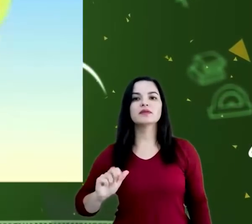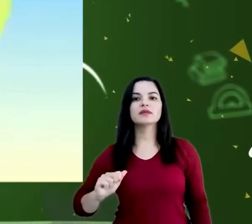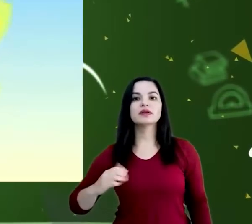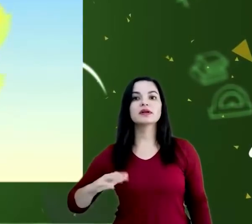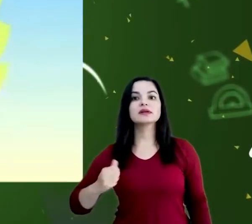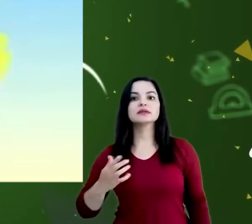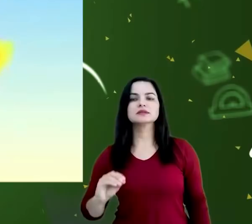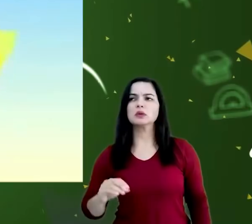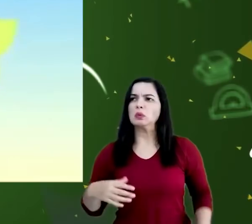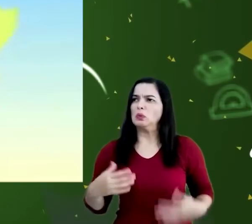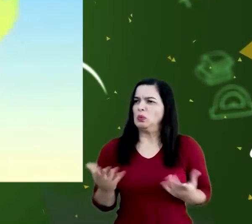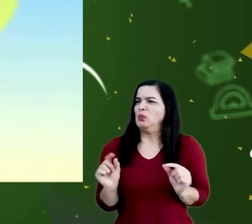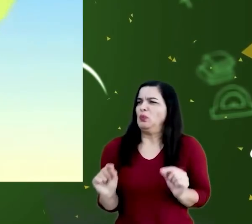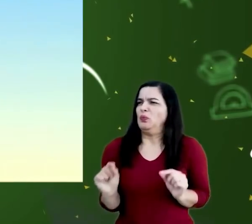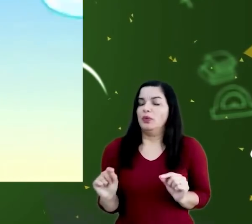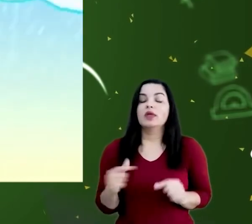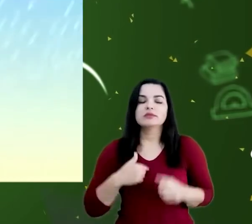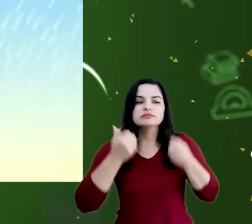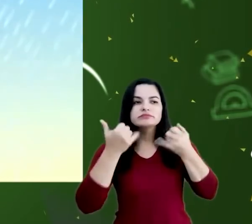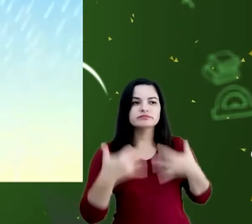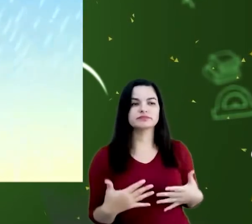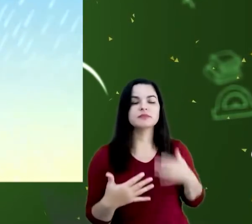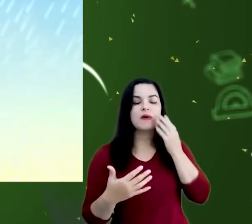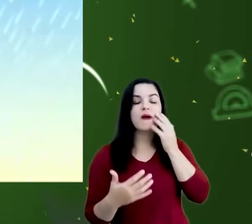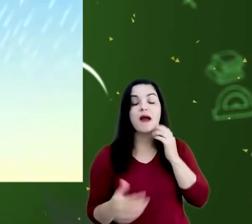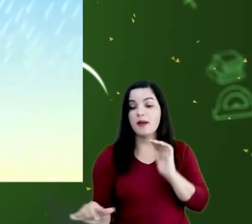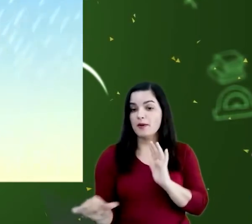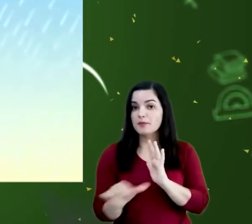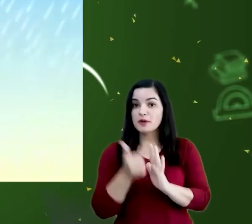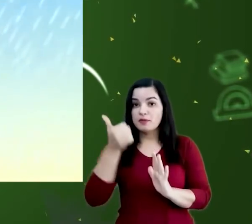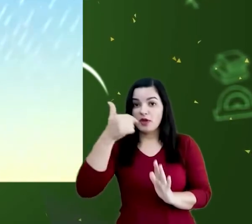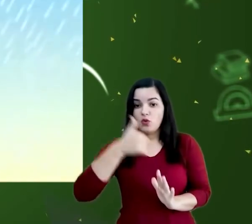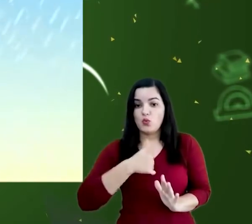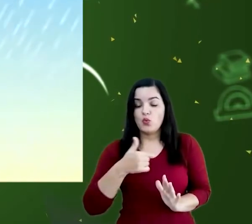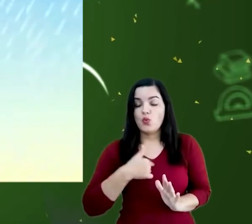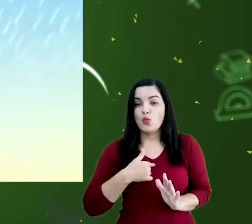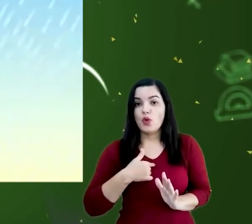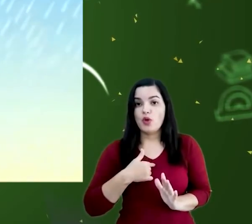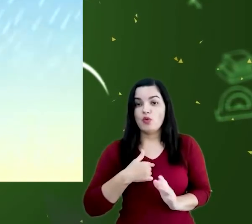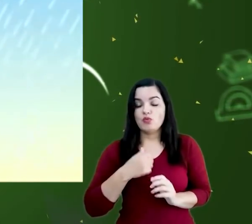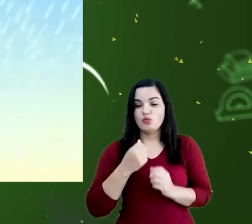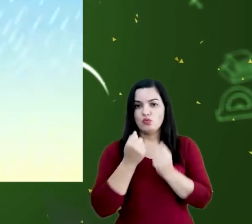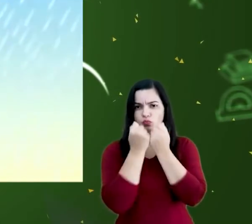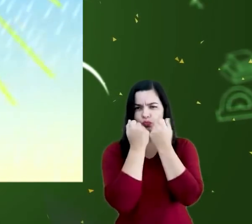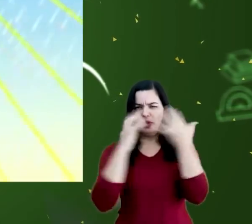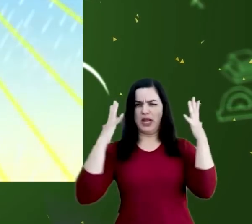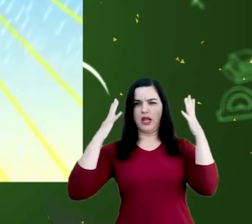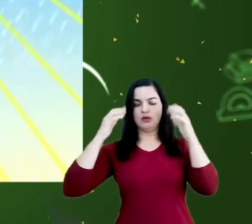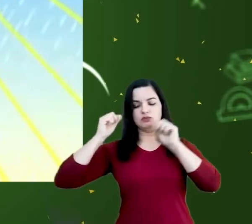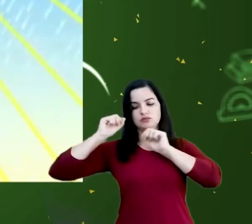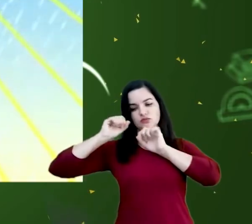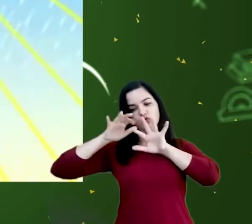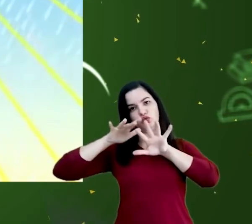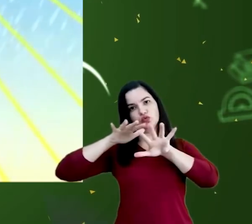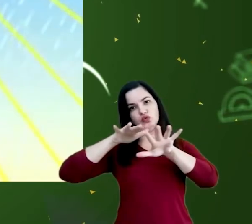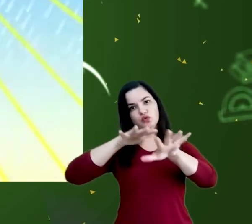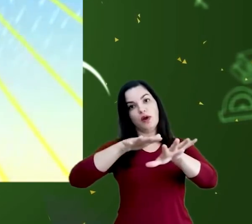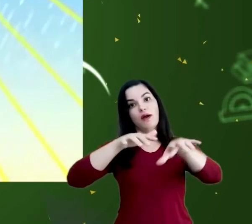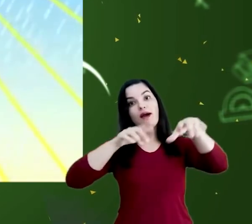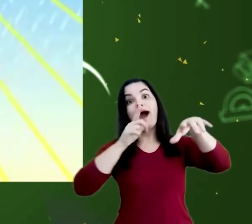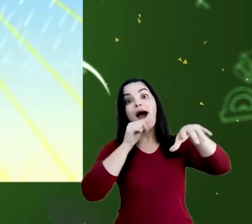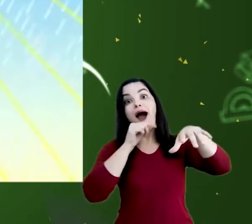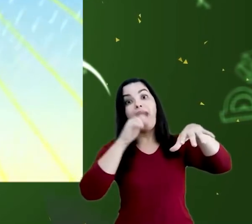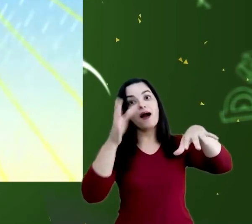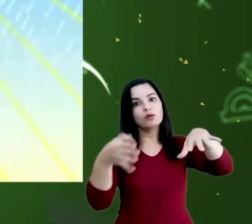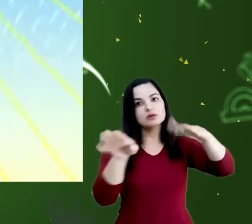Refração? Eu explico. Primeiro, minha luz chega até as gotinhas de água. Aí ela desvia de